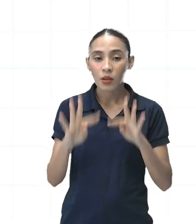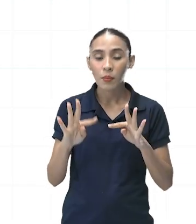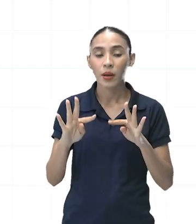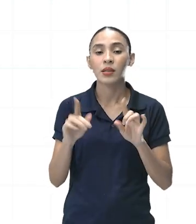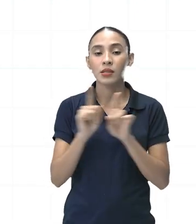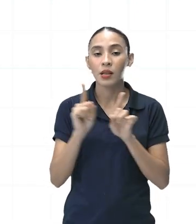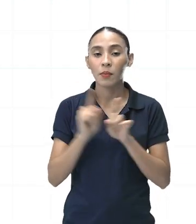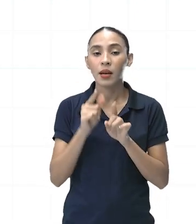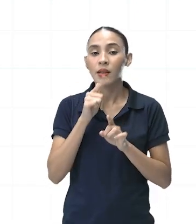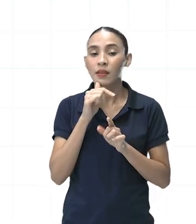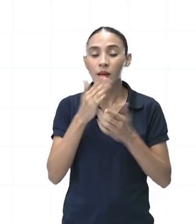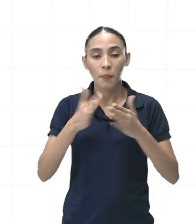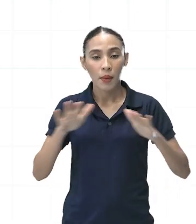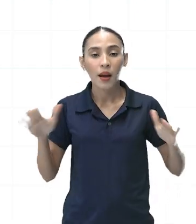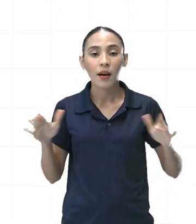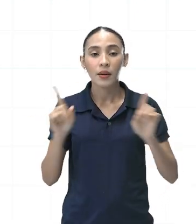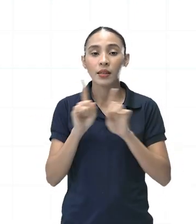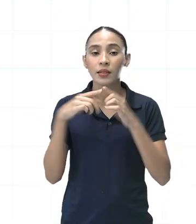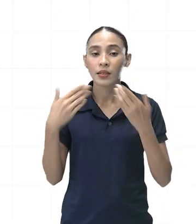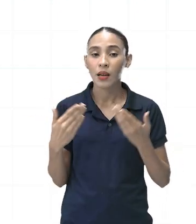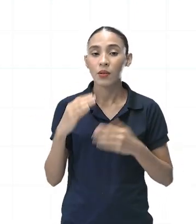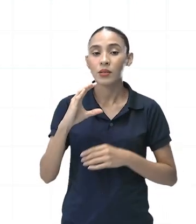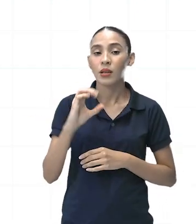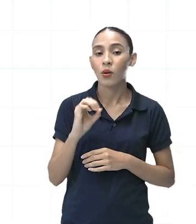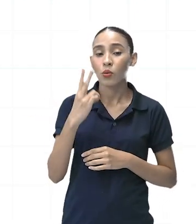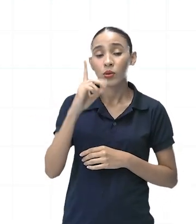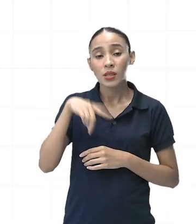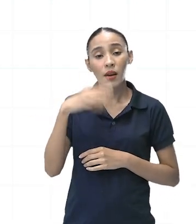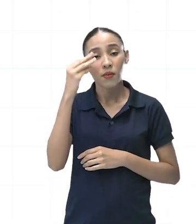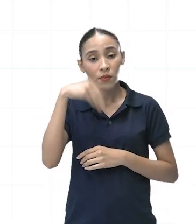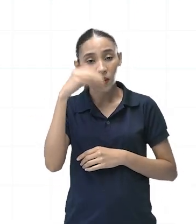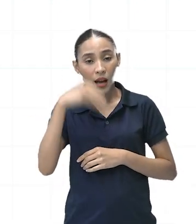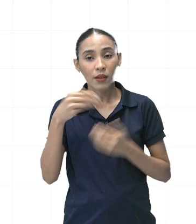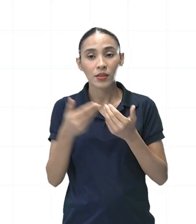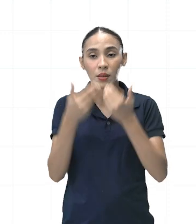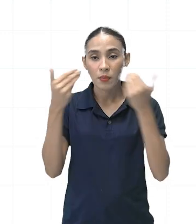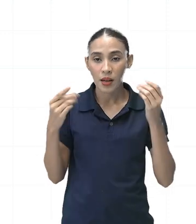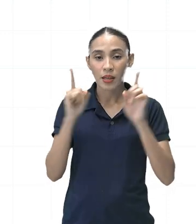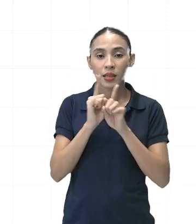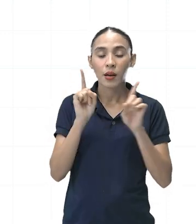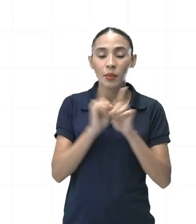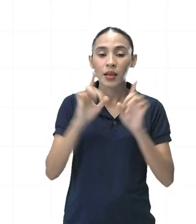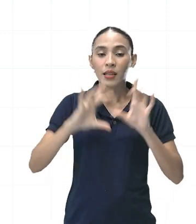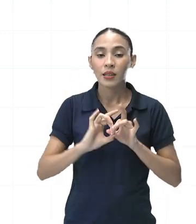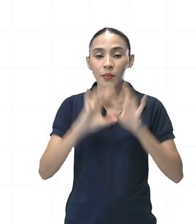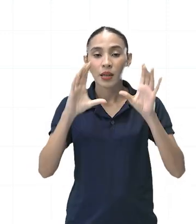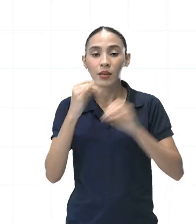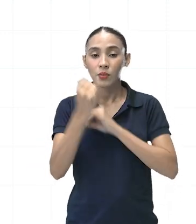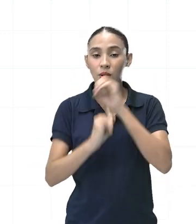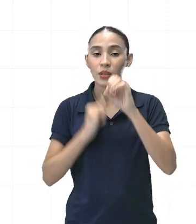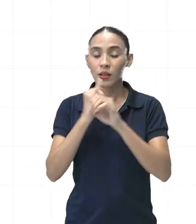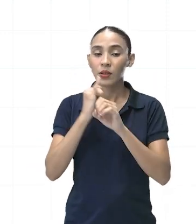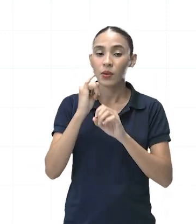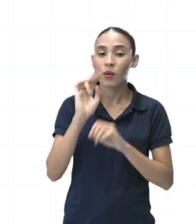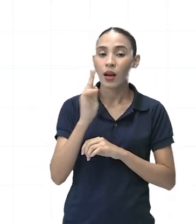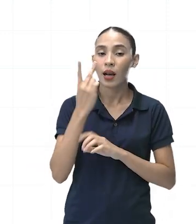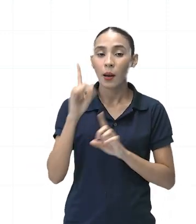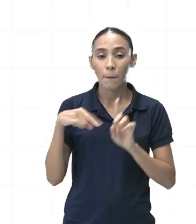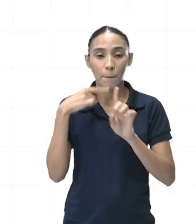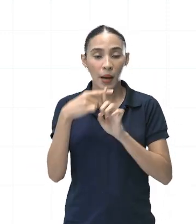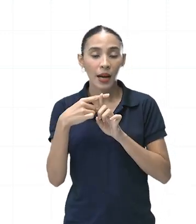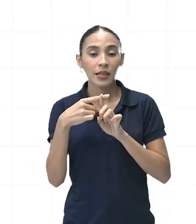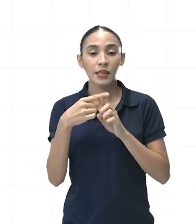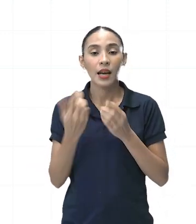ocorre naturalmente na atmosfera e nos oceanos. O ácido carbônico ele é fraco e se dissocia parcialmente, liberando